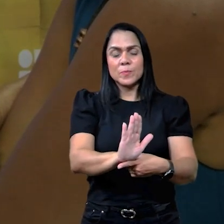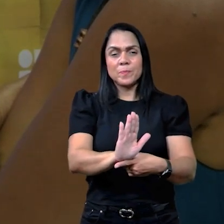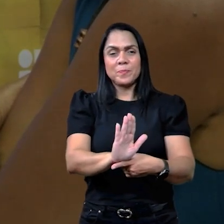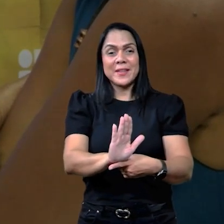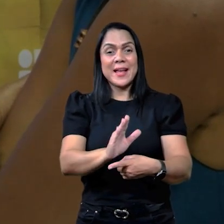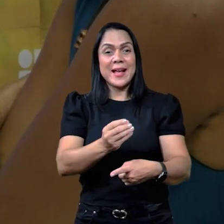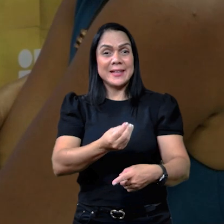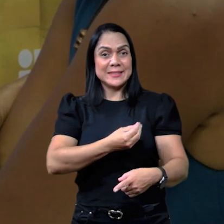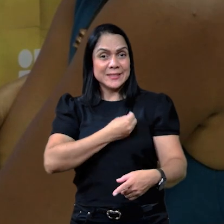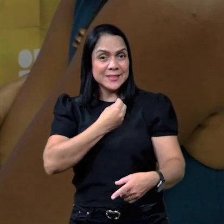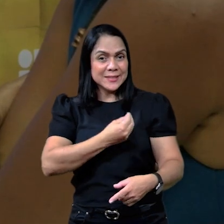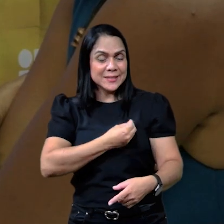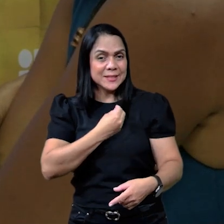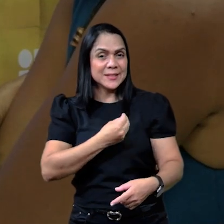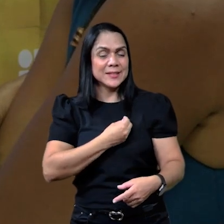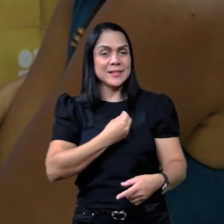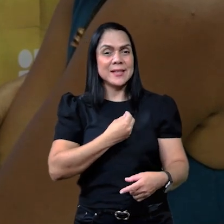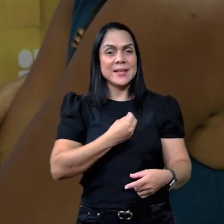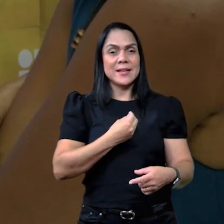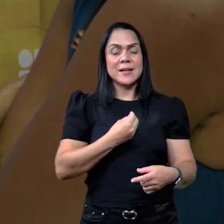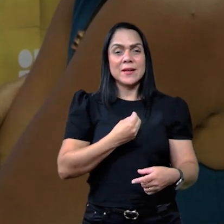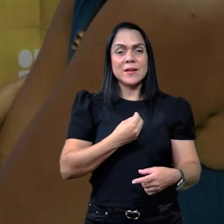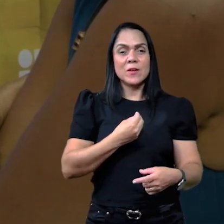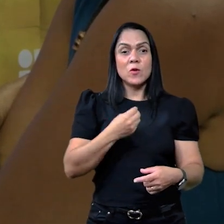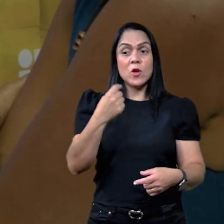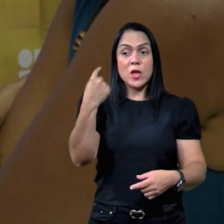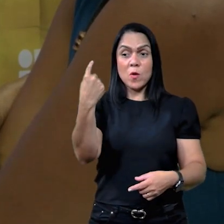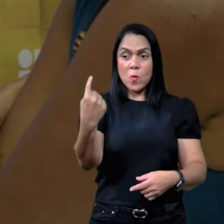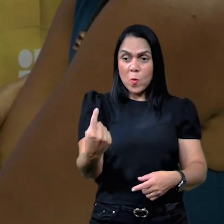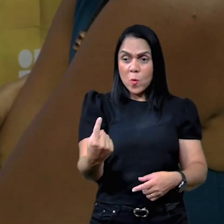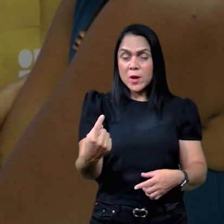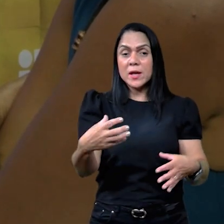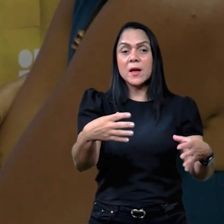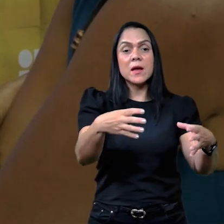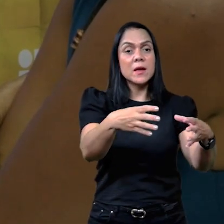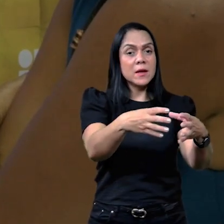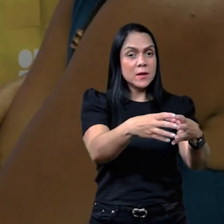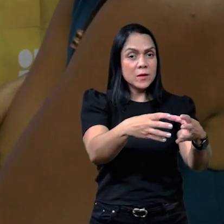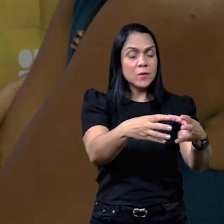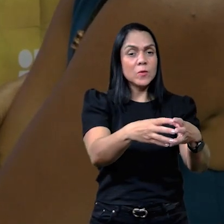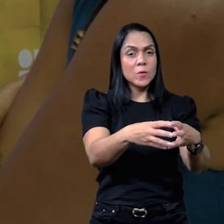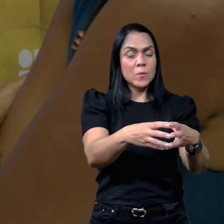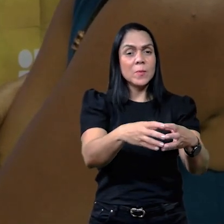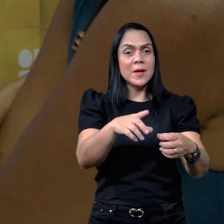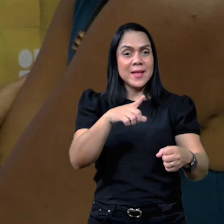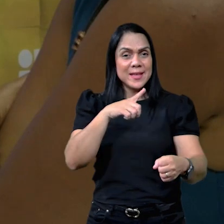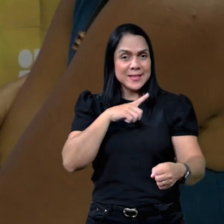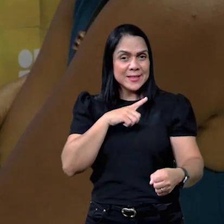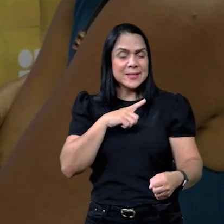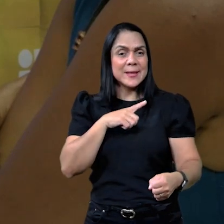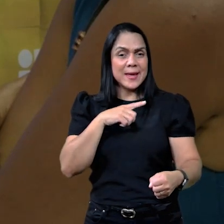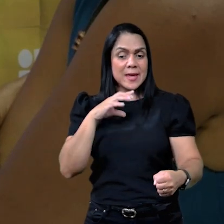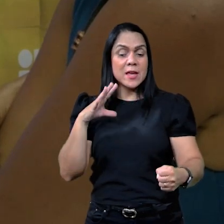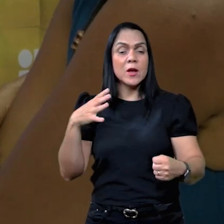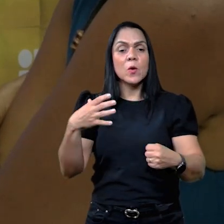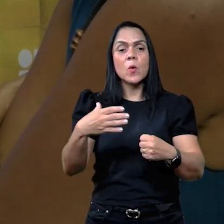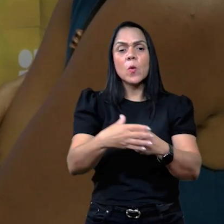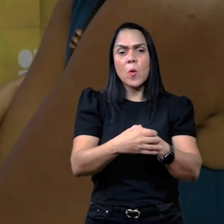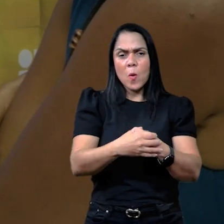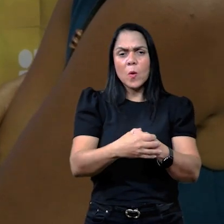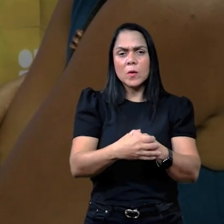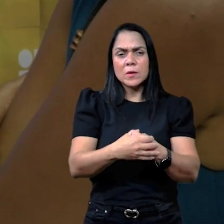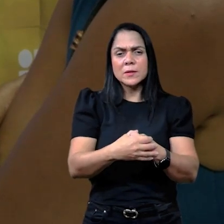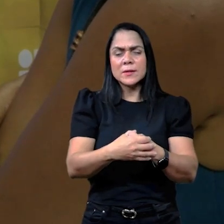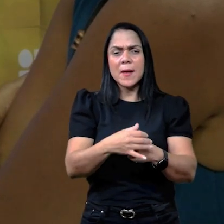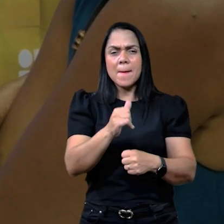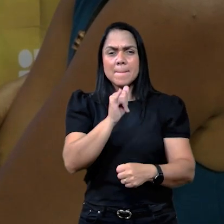é autodeclaração também, mas elas são individuais e coletivas. A gente teve a política de cotas, mas na revisão da política